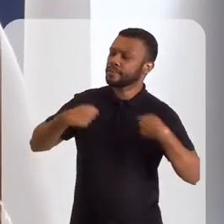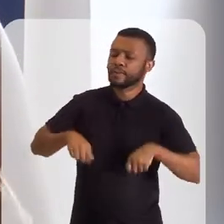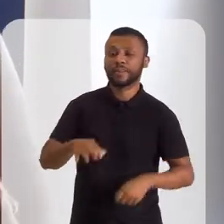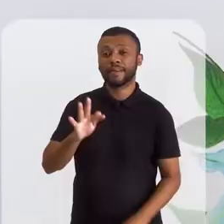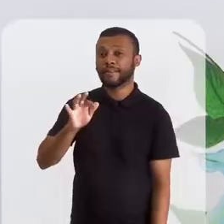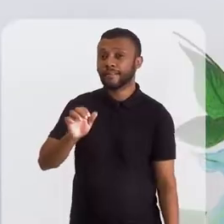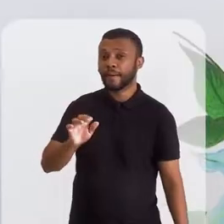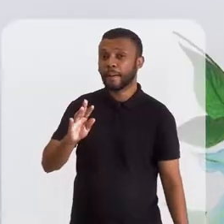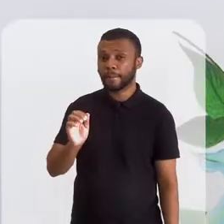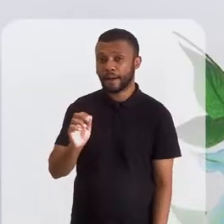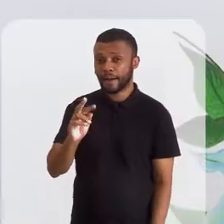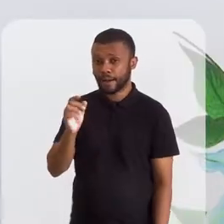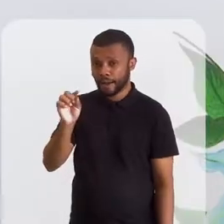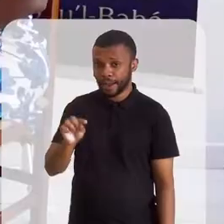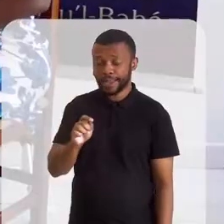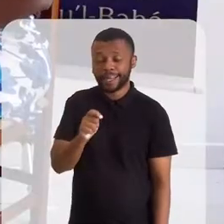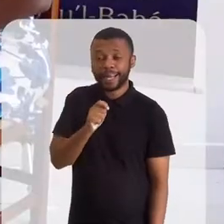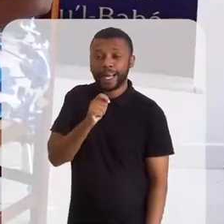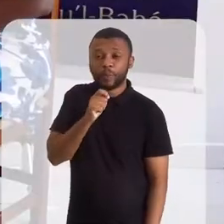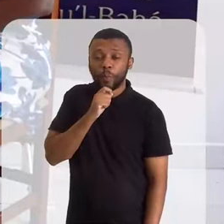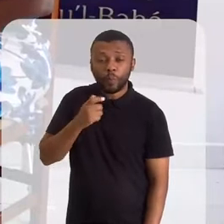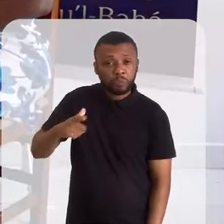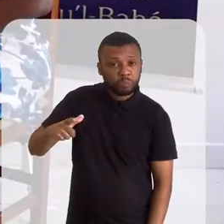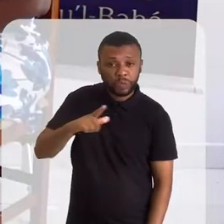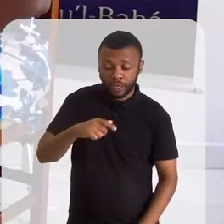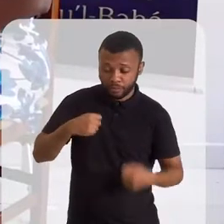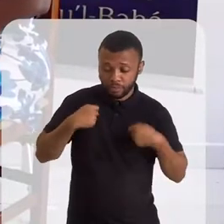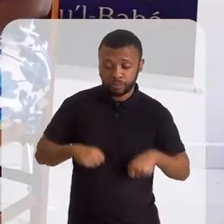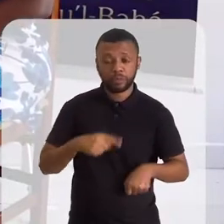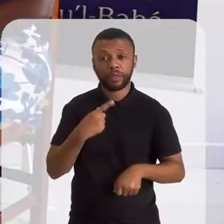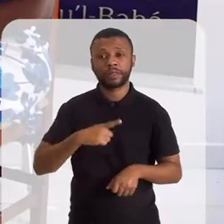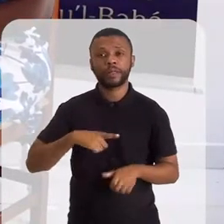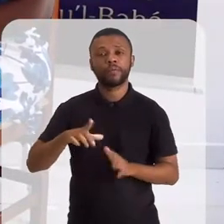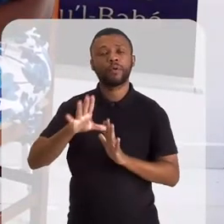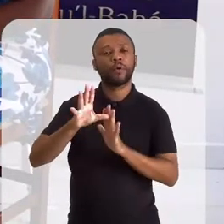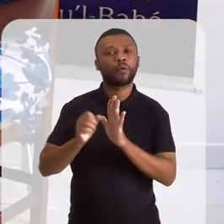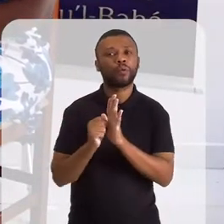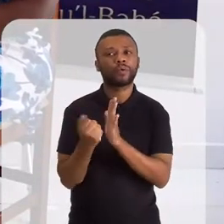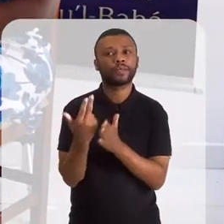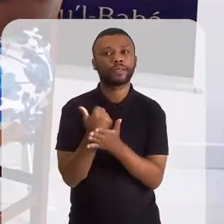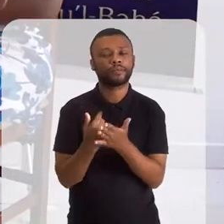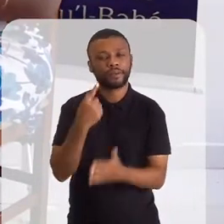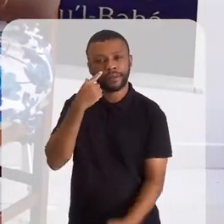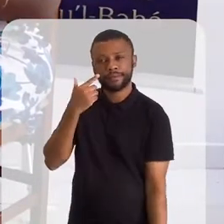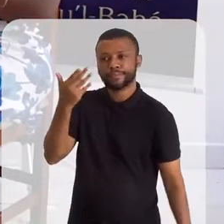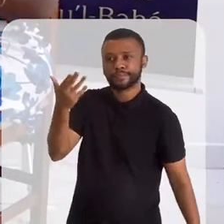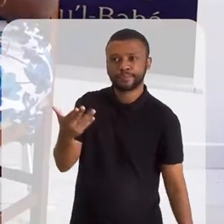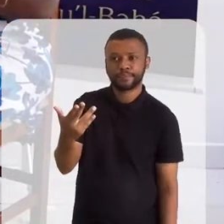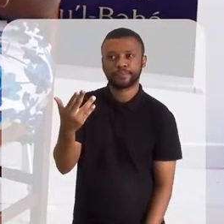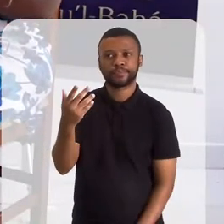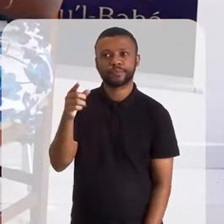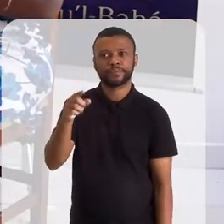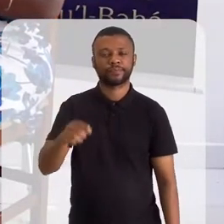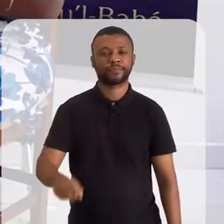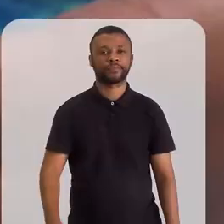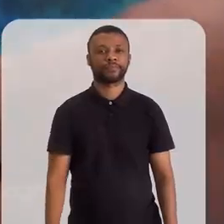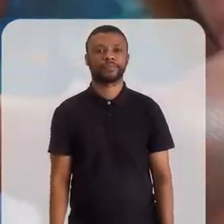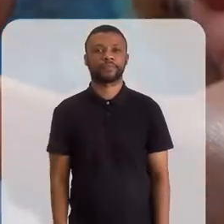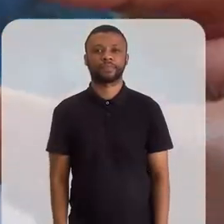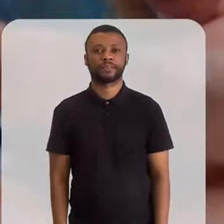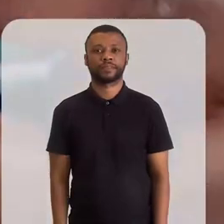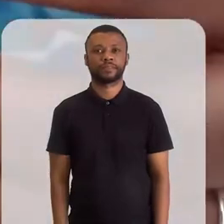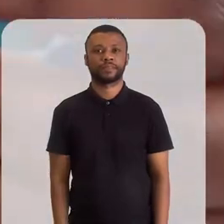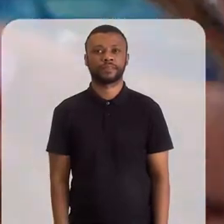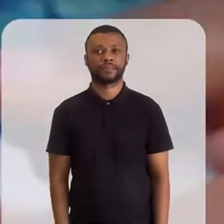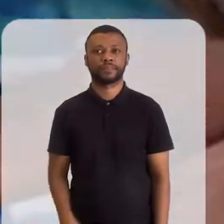educação. Vestimentas. A fé Bahá'í não tem uma vestimenta própria, a gente tem um símbolo, que é